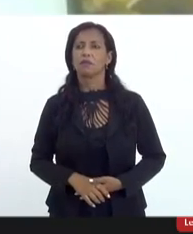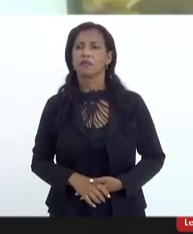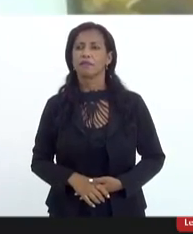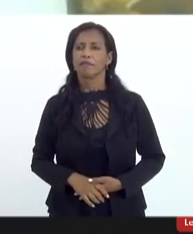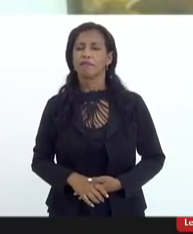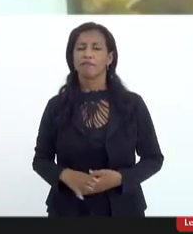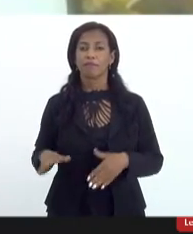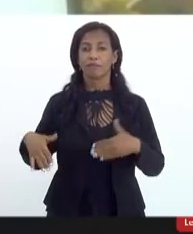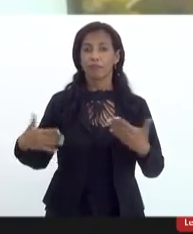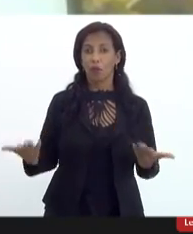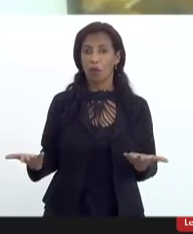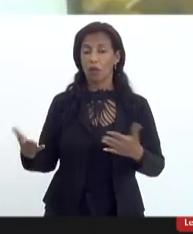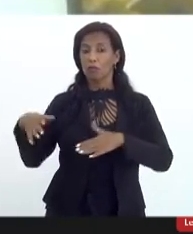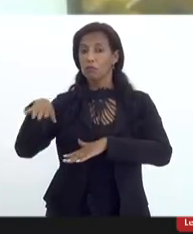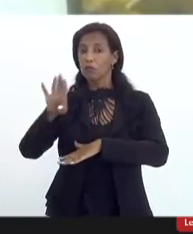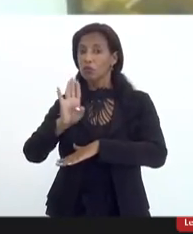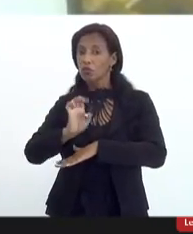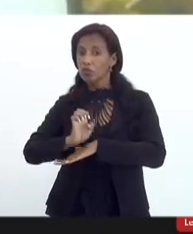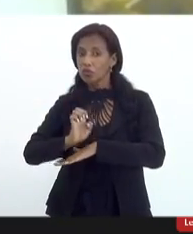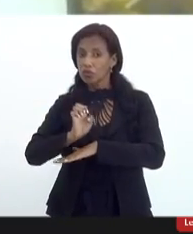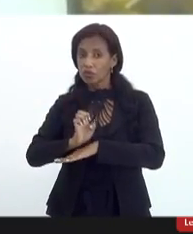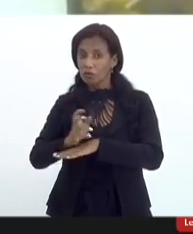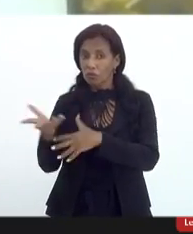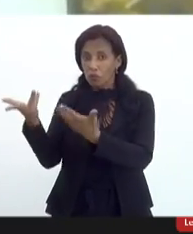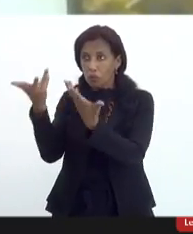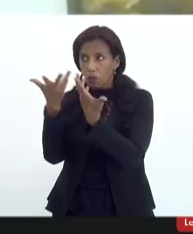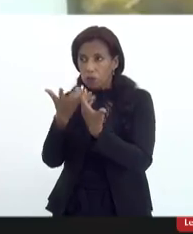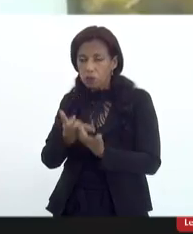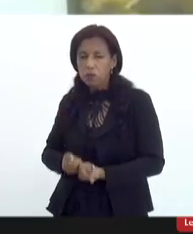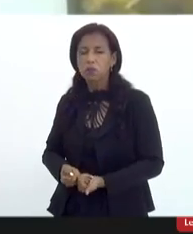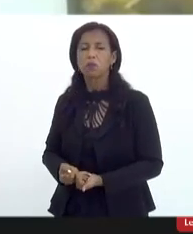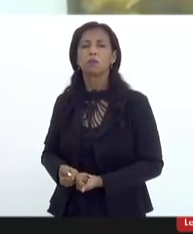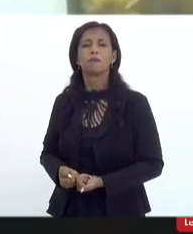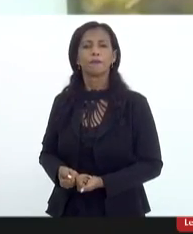Ora, quando o Estado se permite